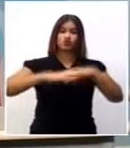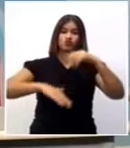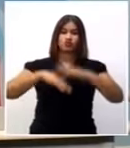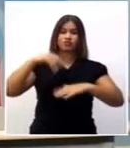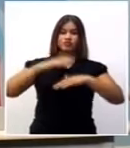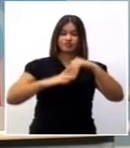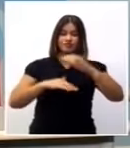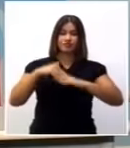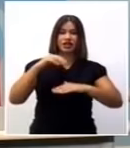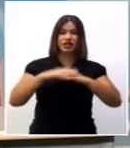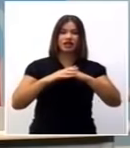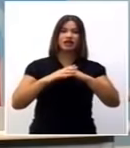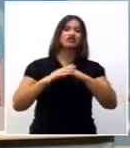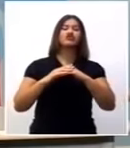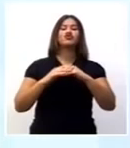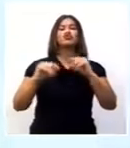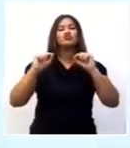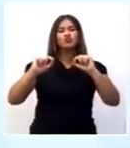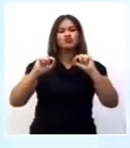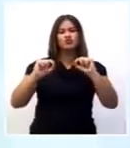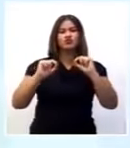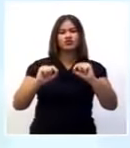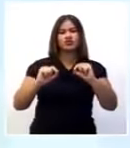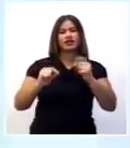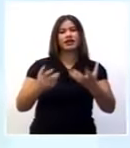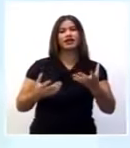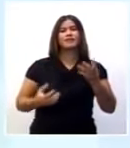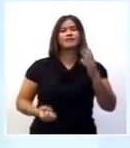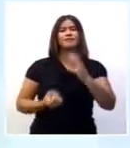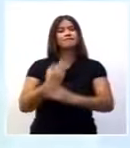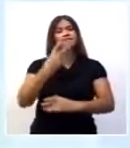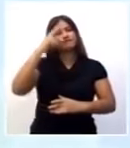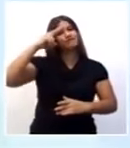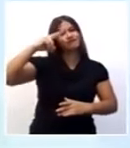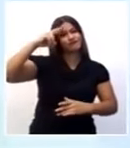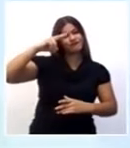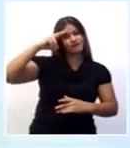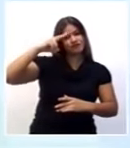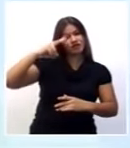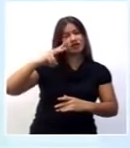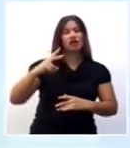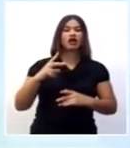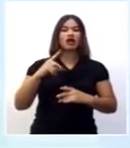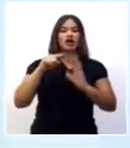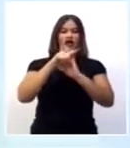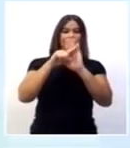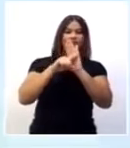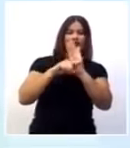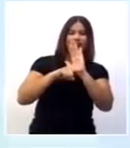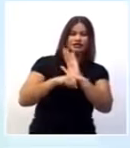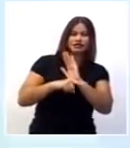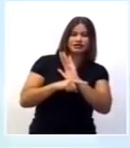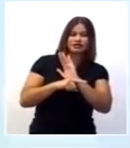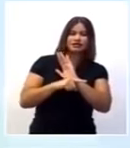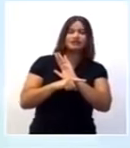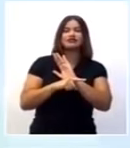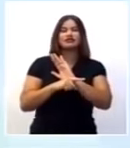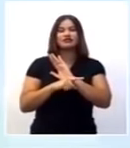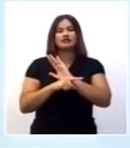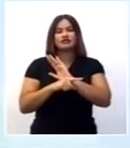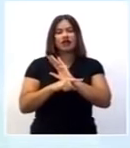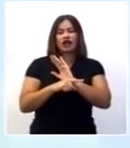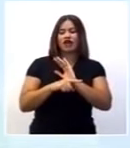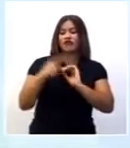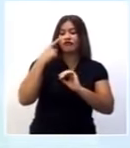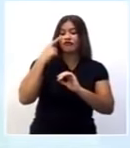As habilidades que falam sobre fontes históricas nesta aula. Analisar e identificar as importâncias das